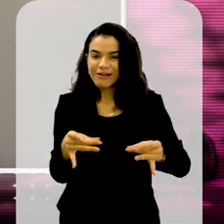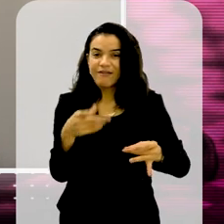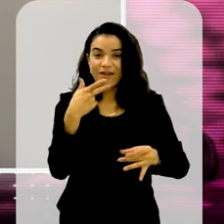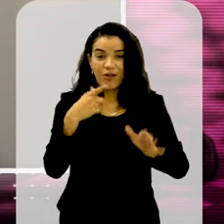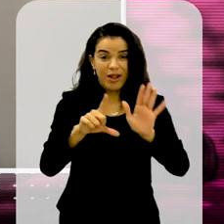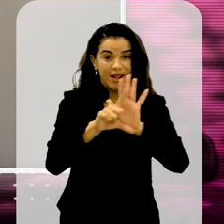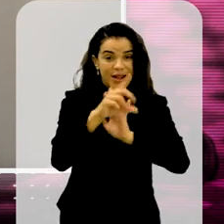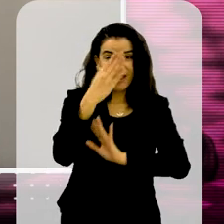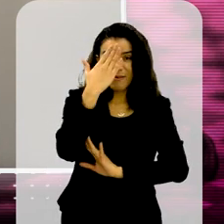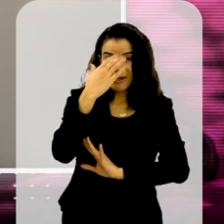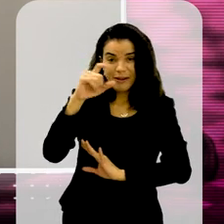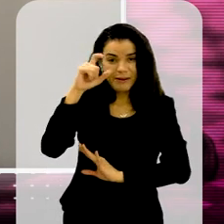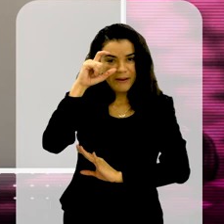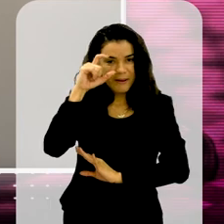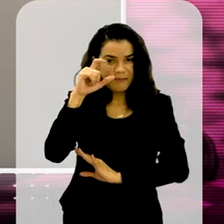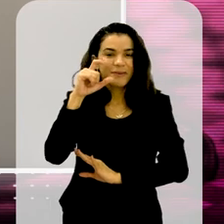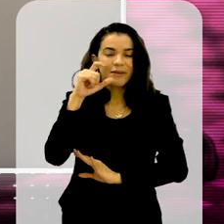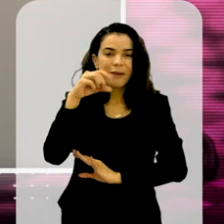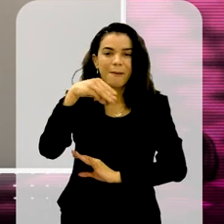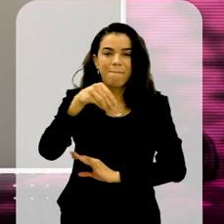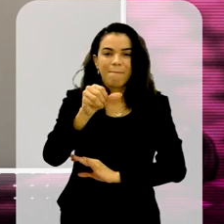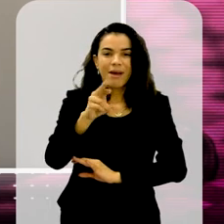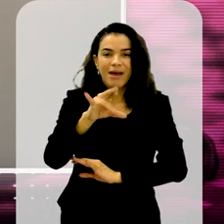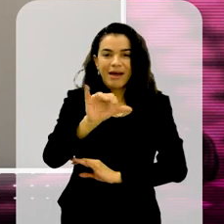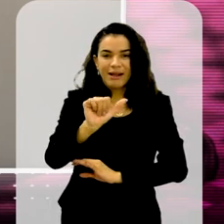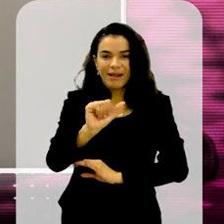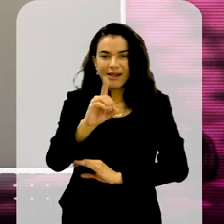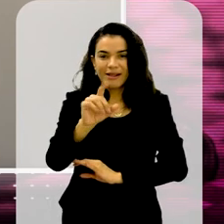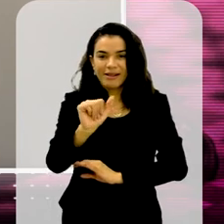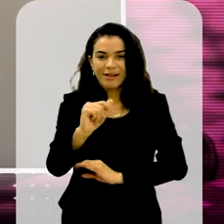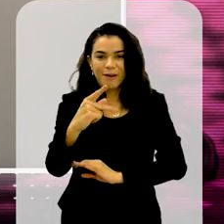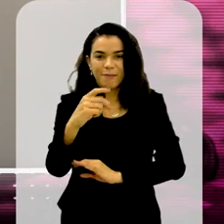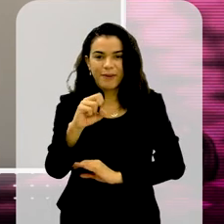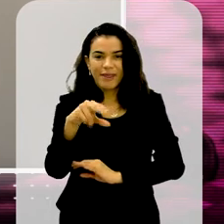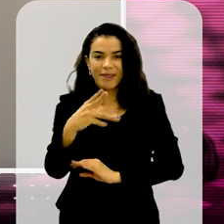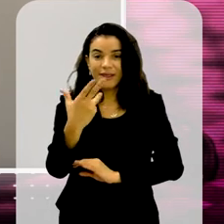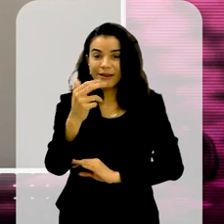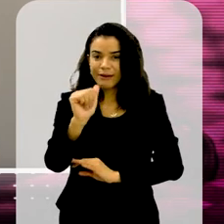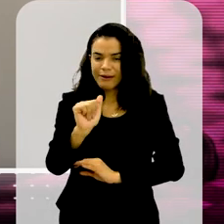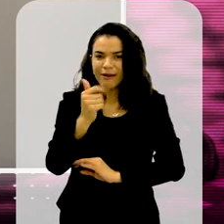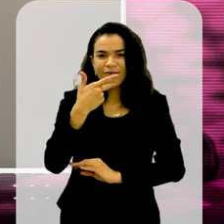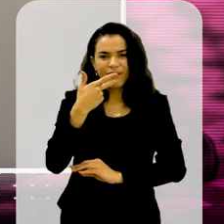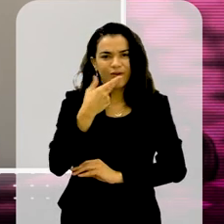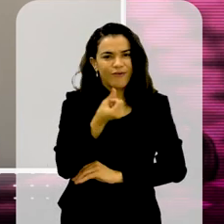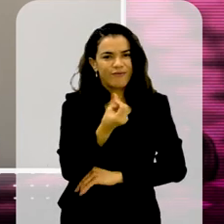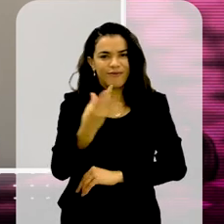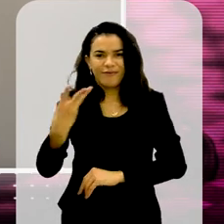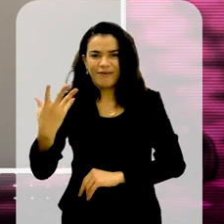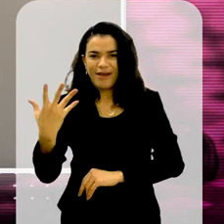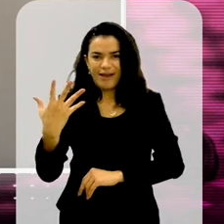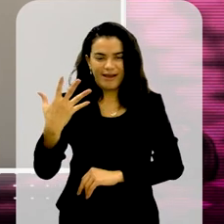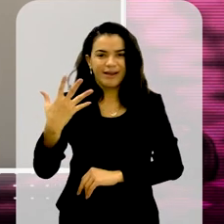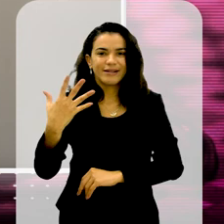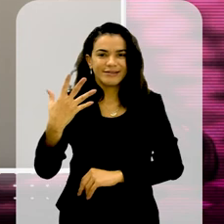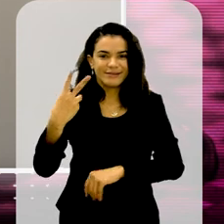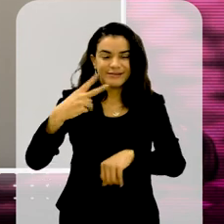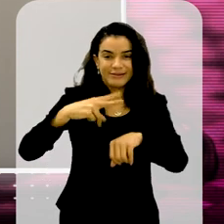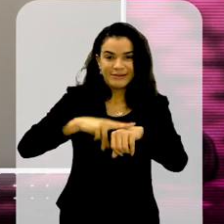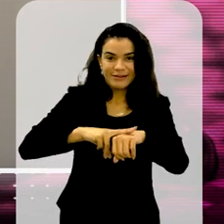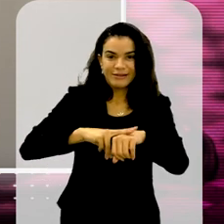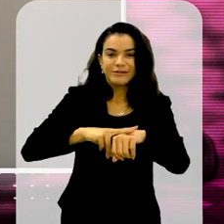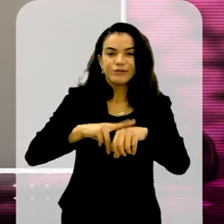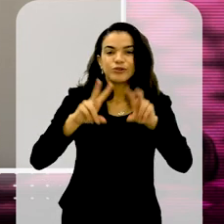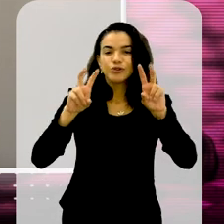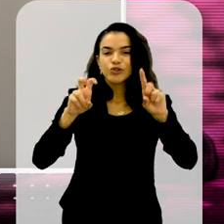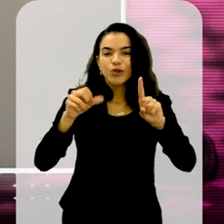assim. Citou a Lei Maria da Penha, que é importante também a gente citar o Toda Mulher, já falou inúmeras vezes,